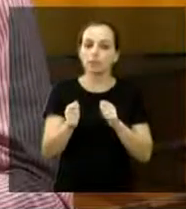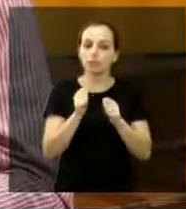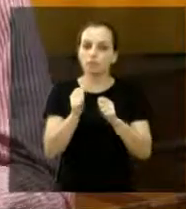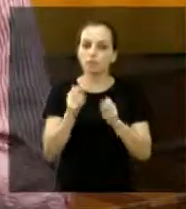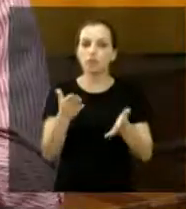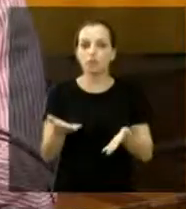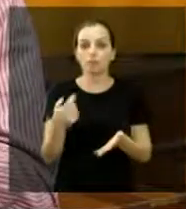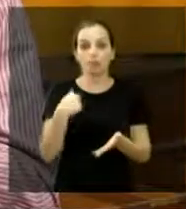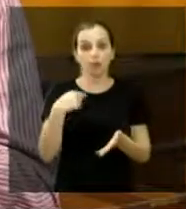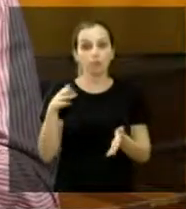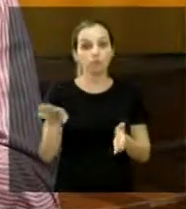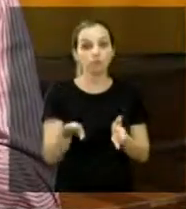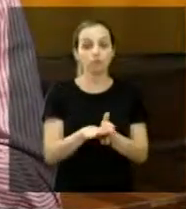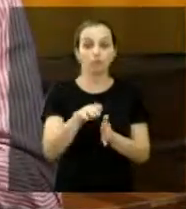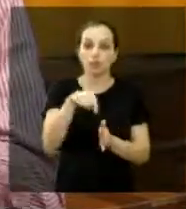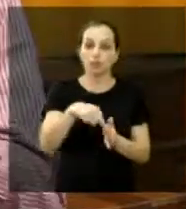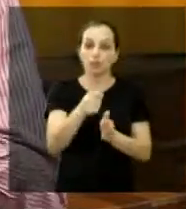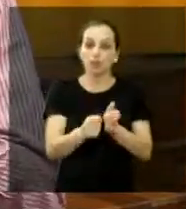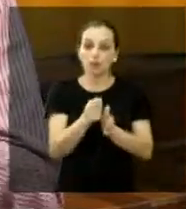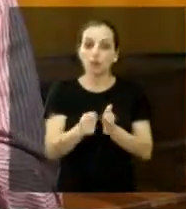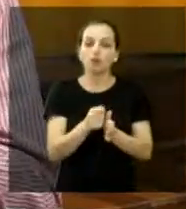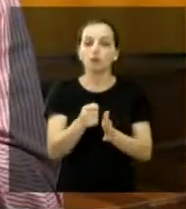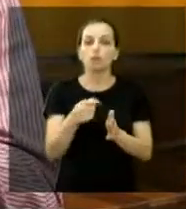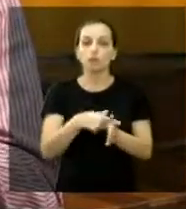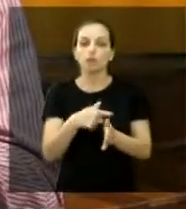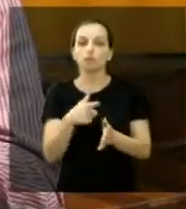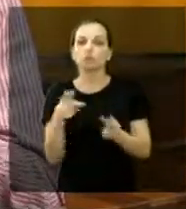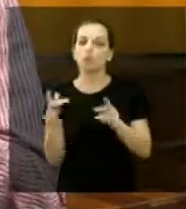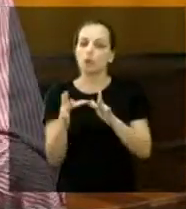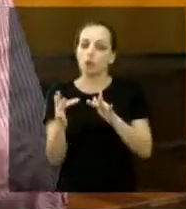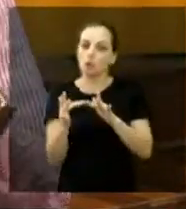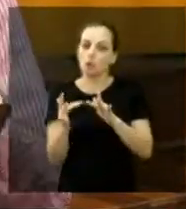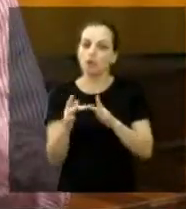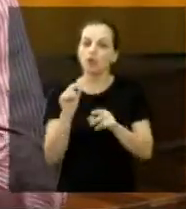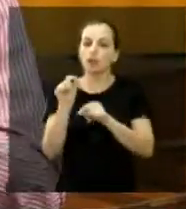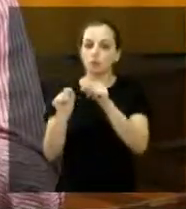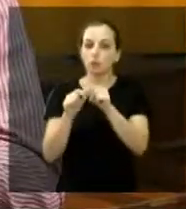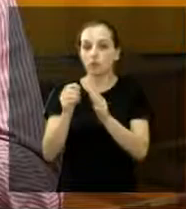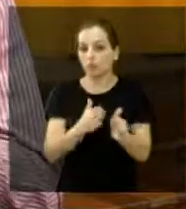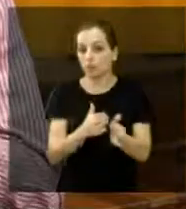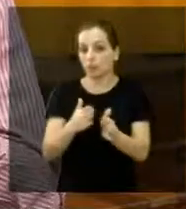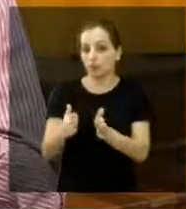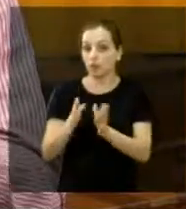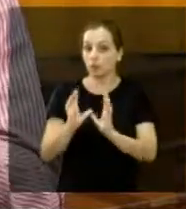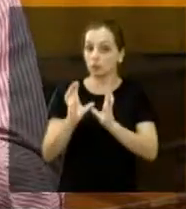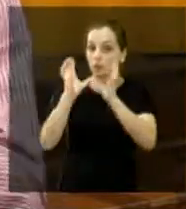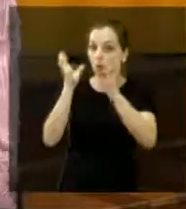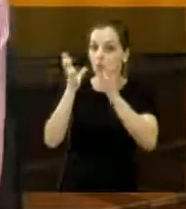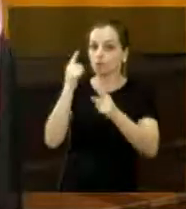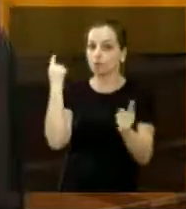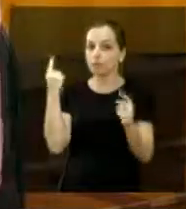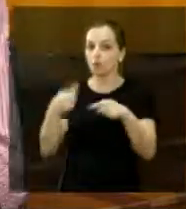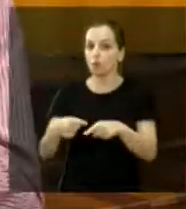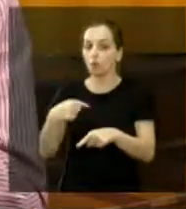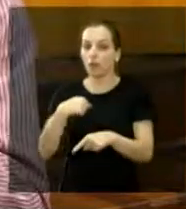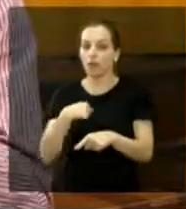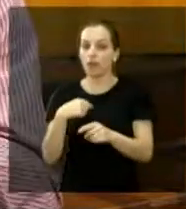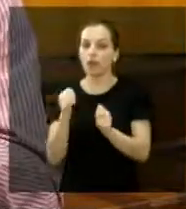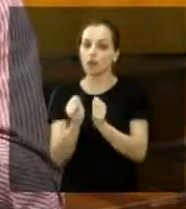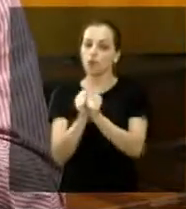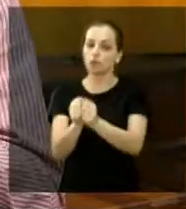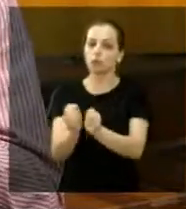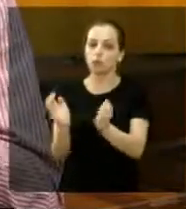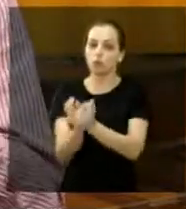Eu vim até Araraquara para conversar com ele, a gente acabou acertando para que durante o período do campeonato eu fizesse, eu e a equipe formada, né?